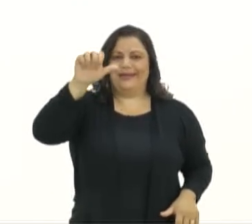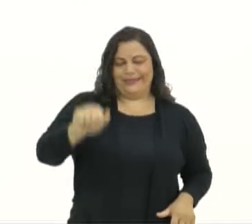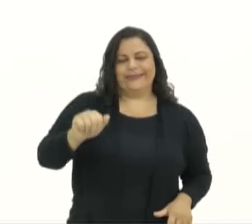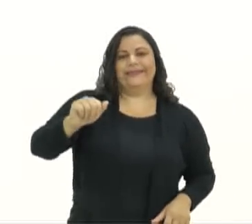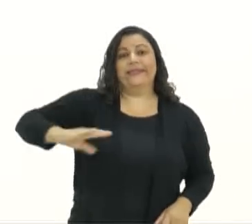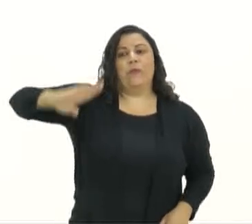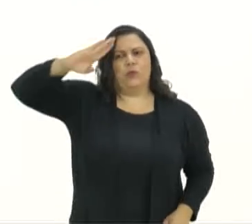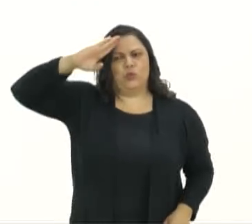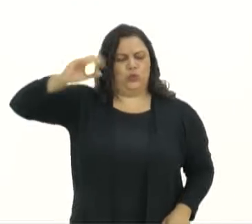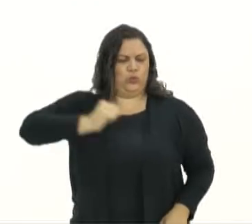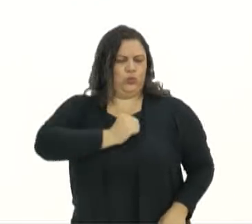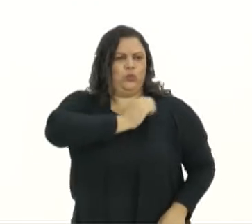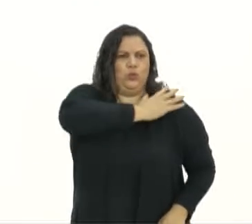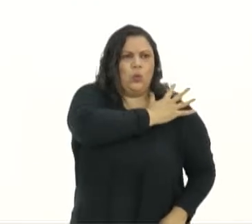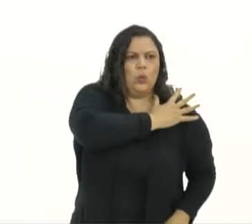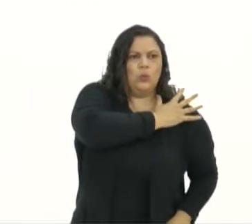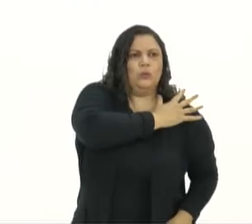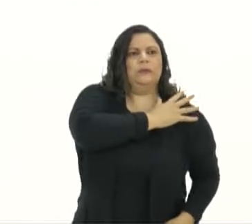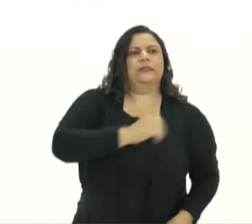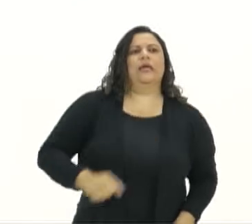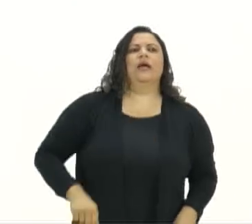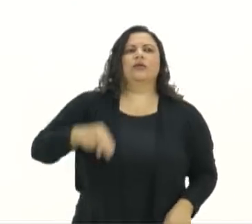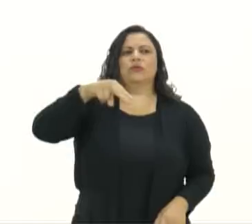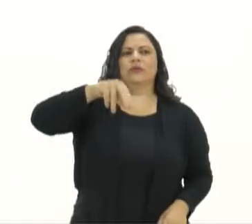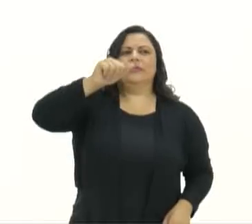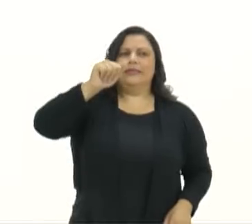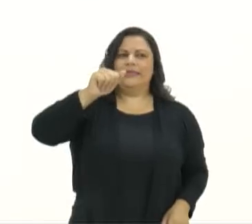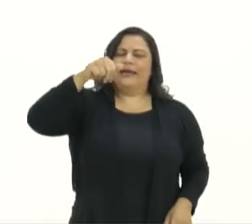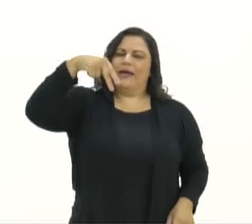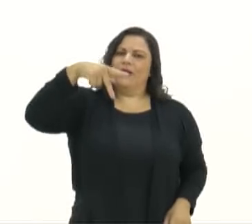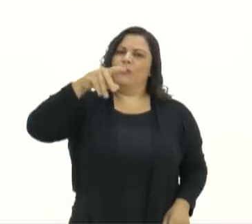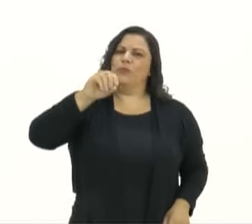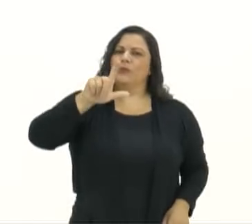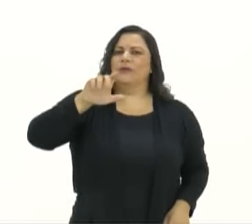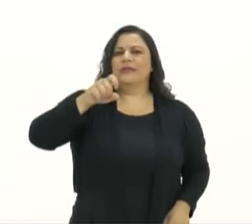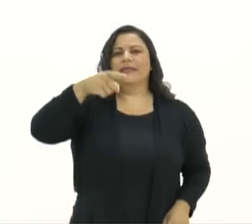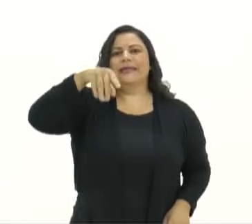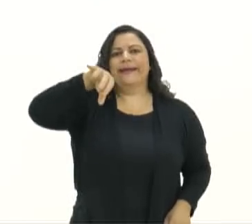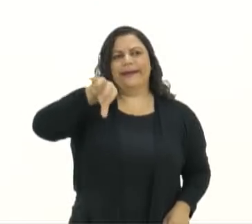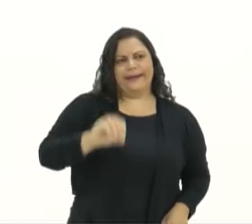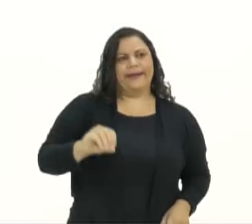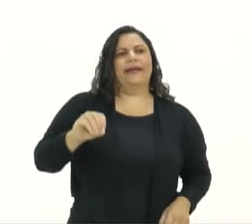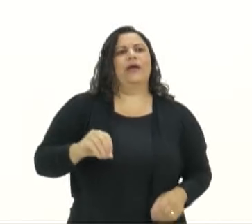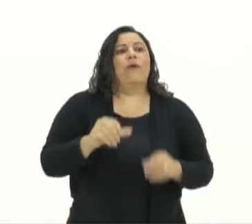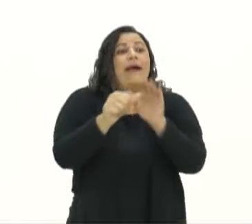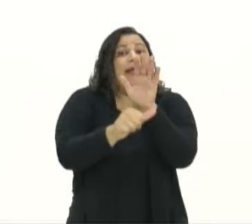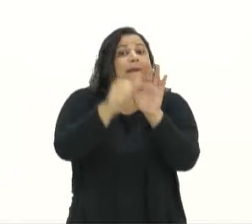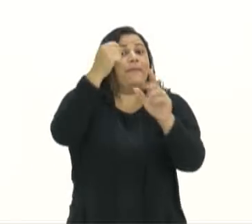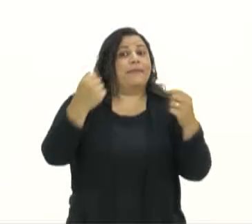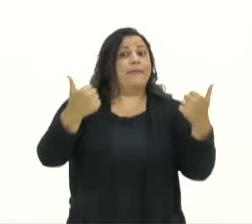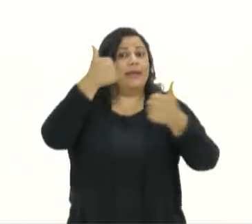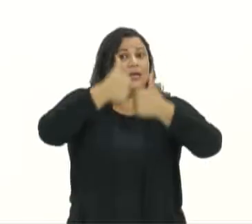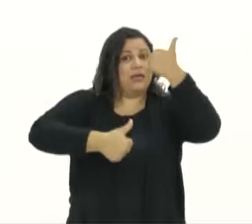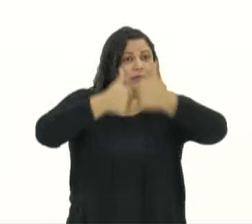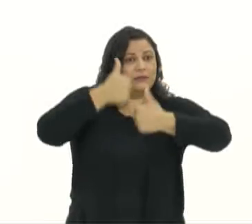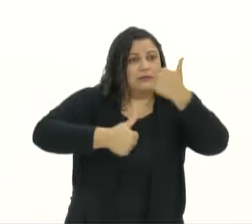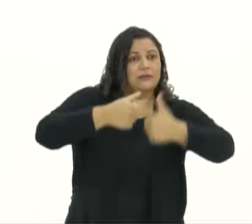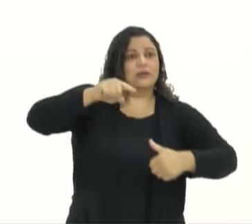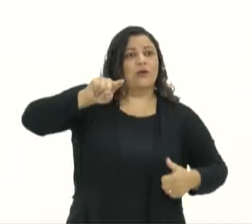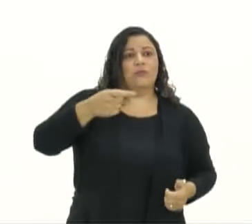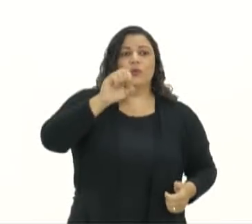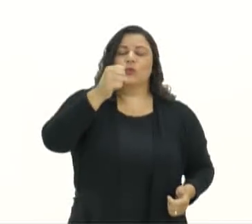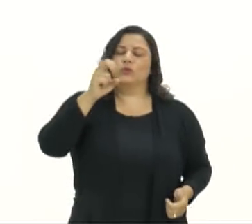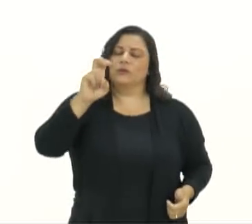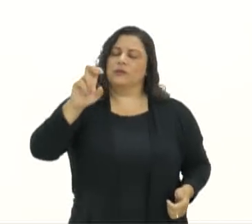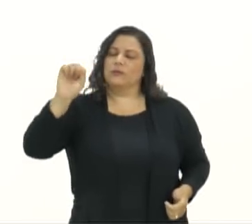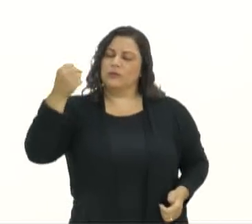a primeira competição oficial foi realizada na Austrália no ano de 1858 e, posteriormente, em Inglaterra e Estados